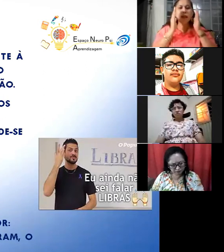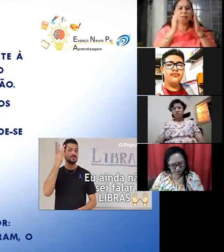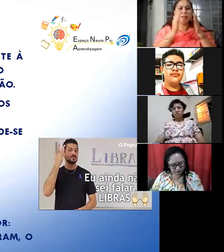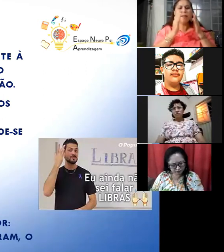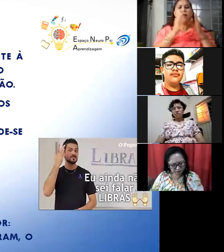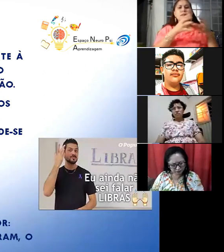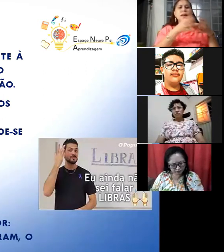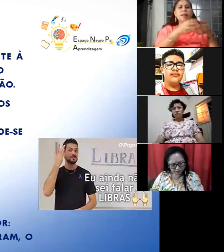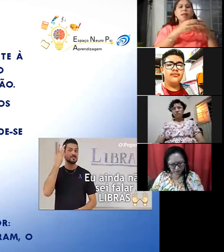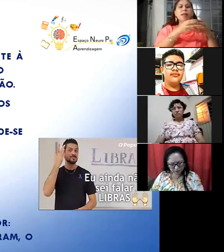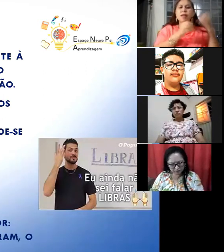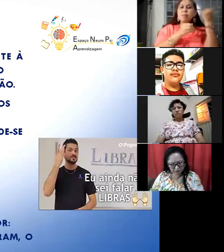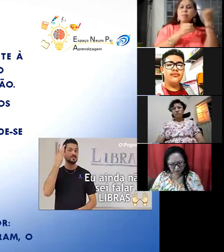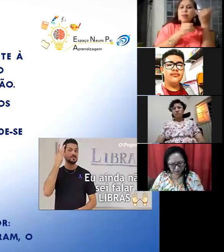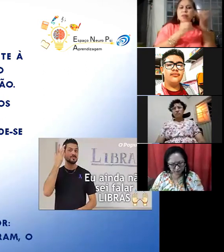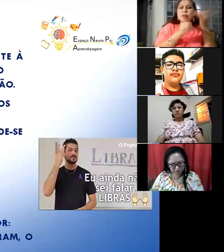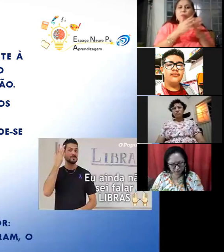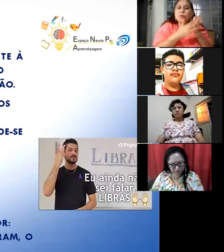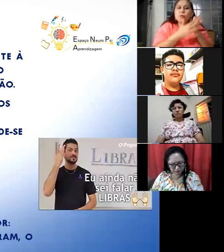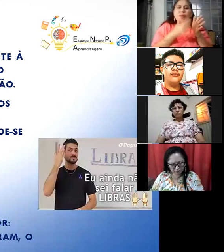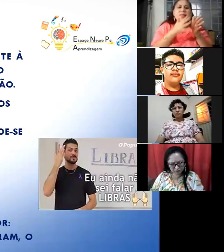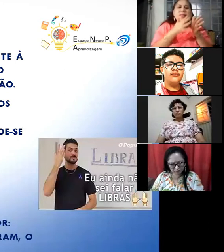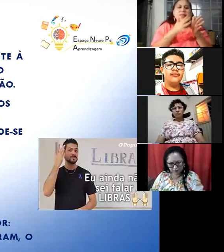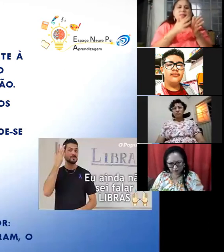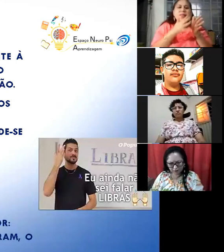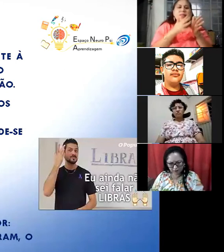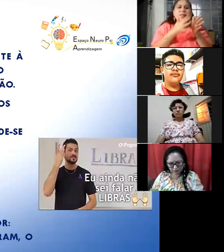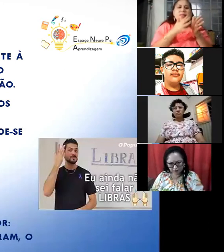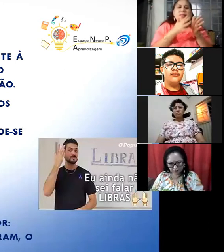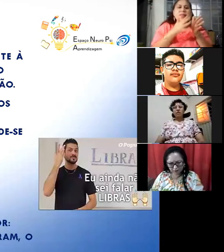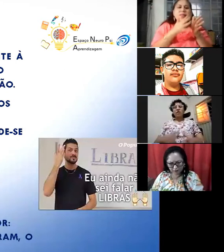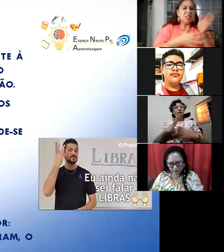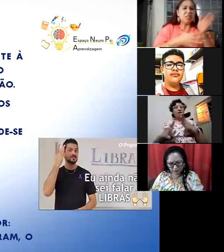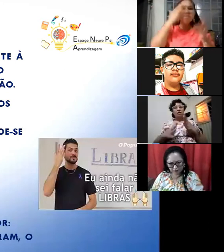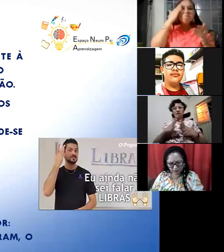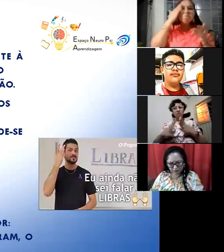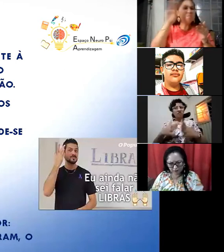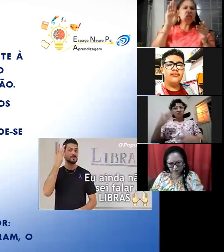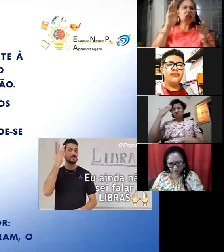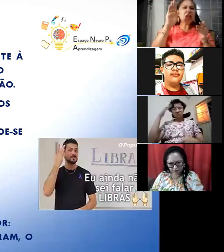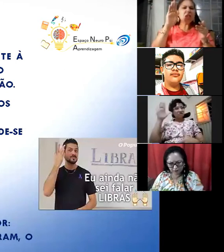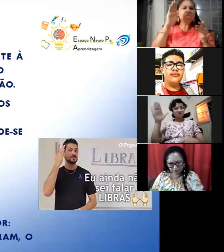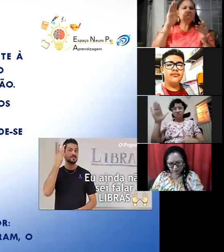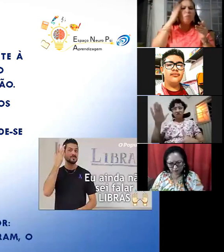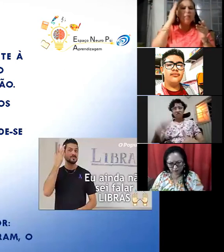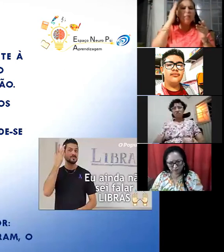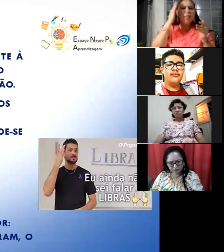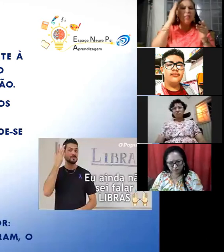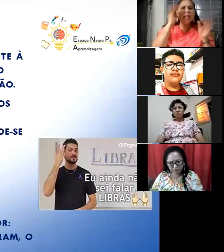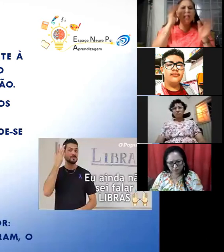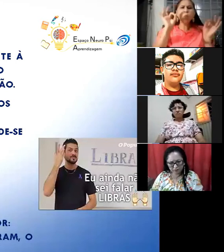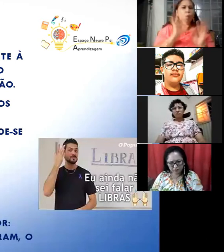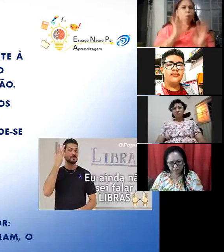focaliza naquilo que é mais importante. Então eu posso começar pela Libras. Libras, não sei, não